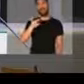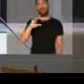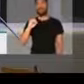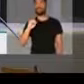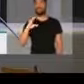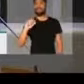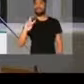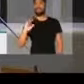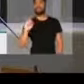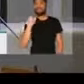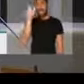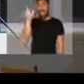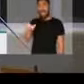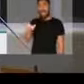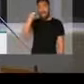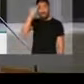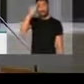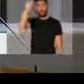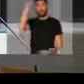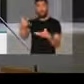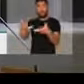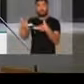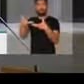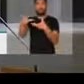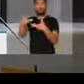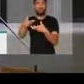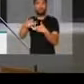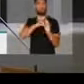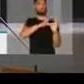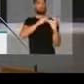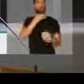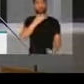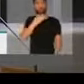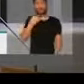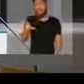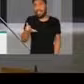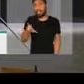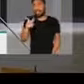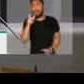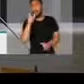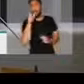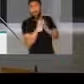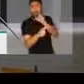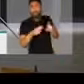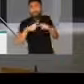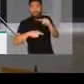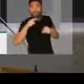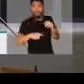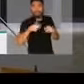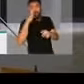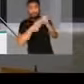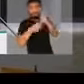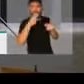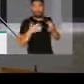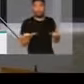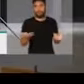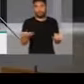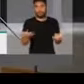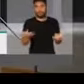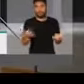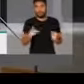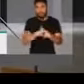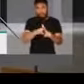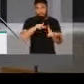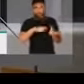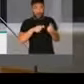Carvalho, fenomenal, respeitoso, qualificado, que todo mundo conhece, que só fala palavrão e agride todo mundo. Mas também tenho